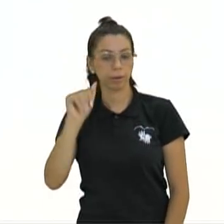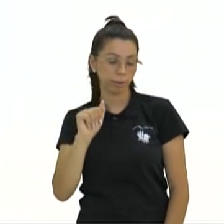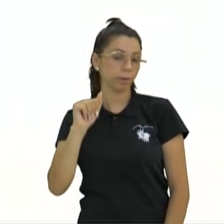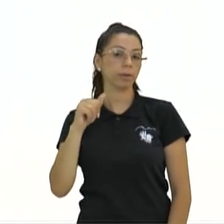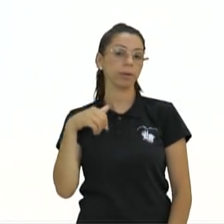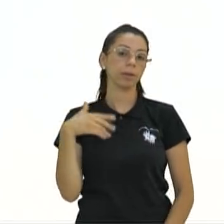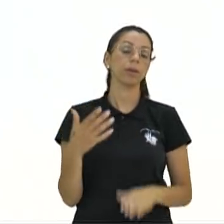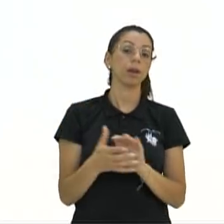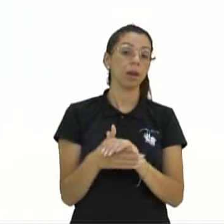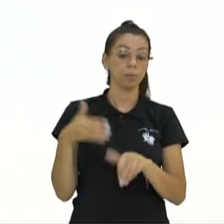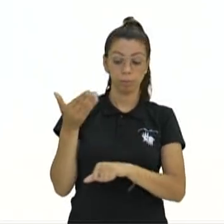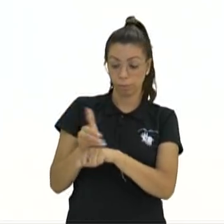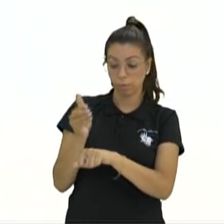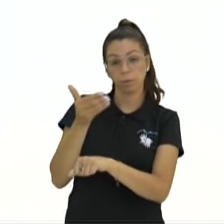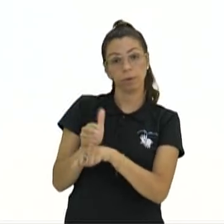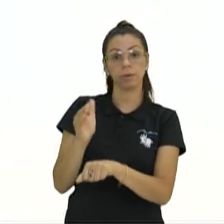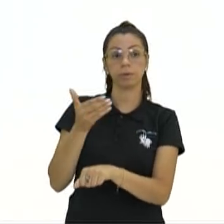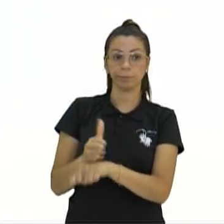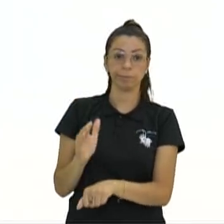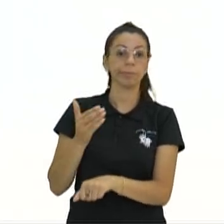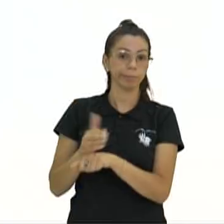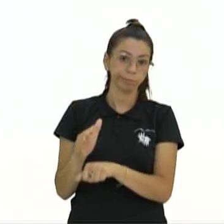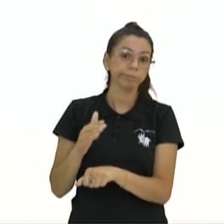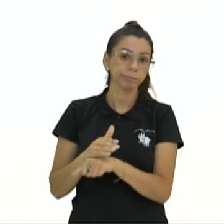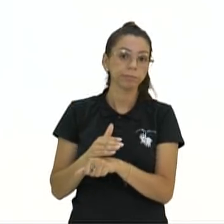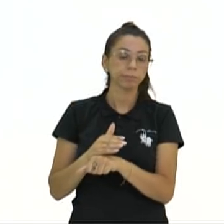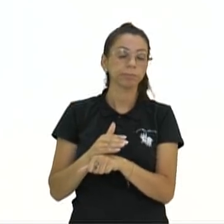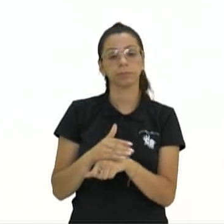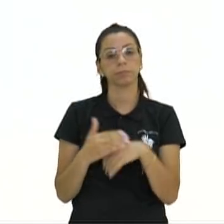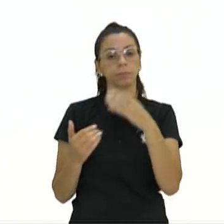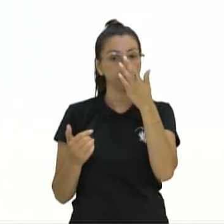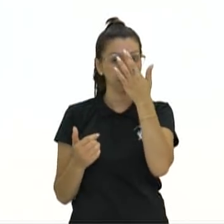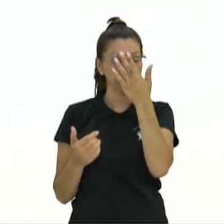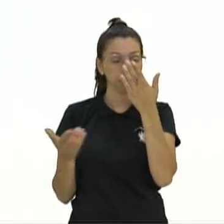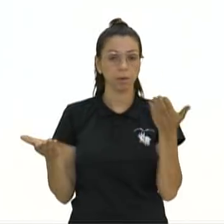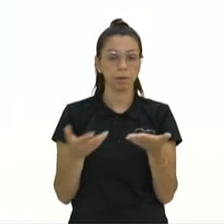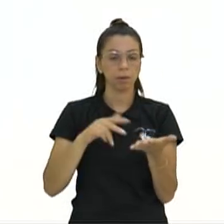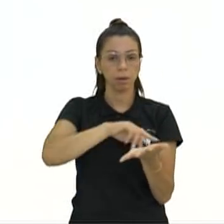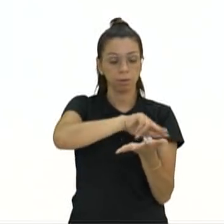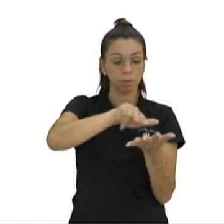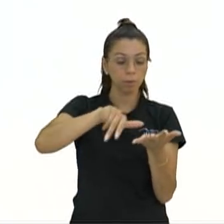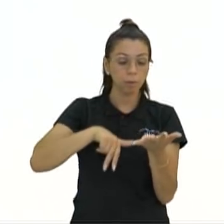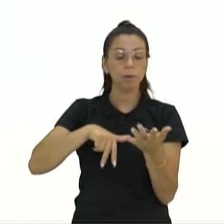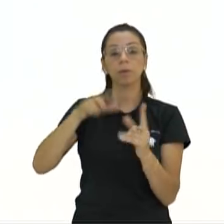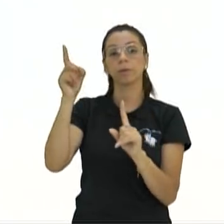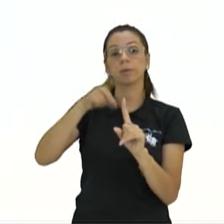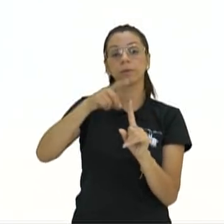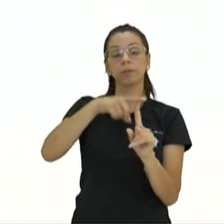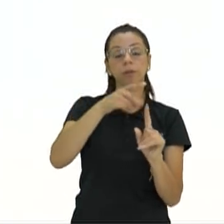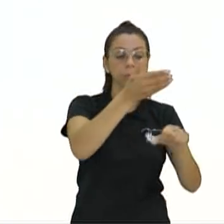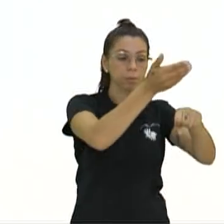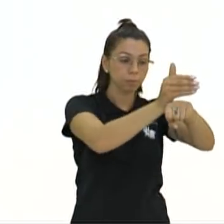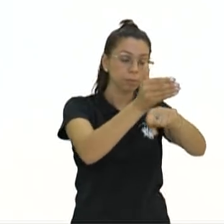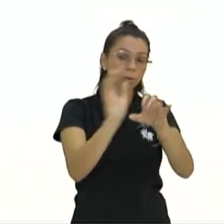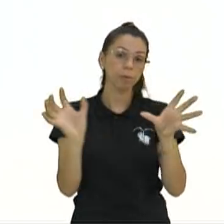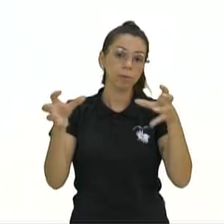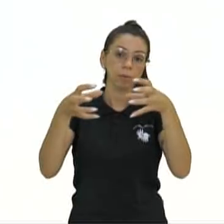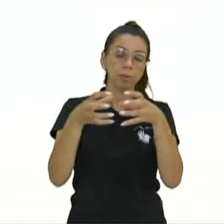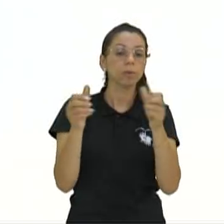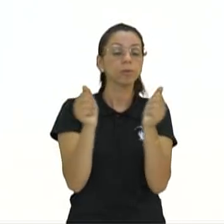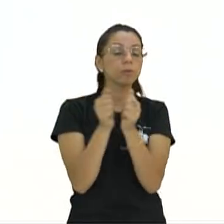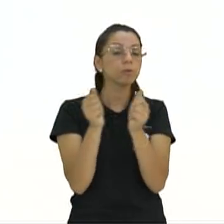de treinamento dos alpinistas, tá? Conta hoje com diversas modalidades, podendo ser praticada junto à